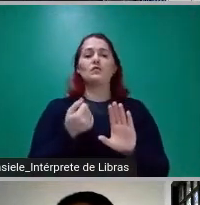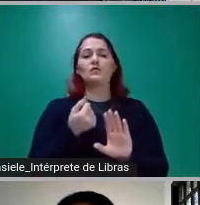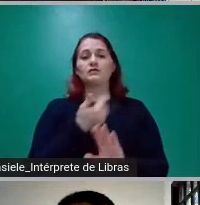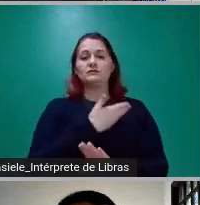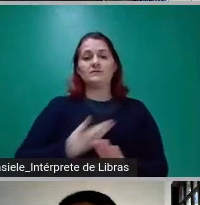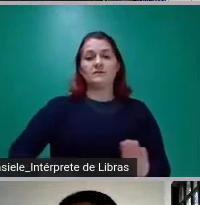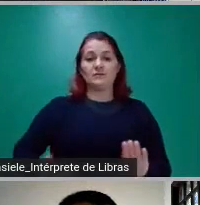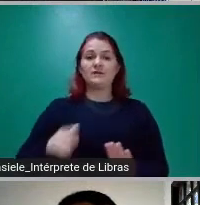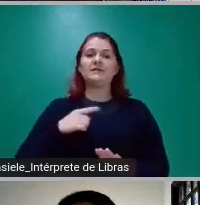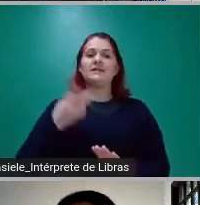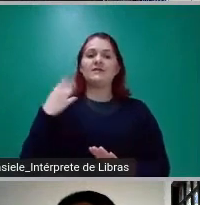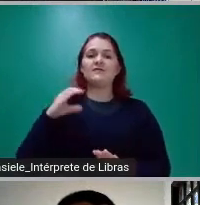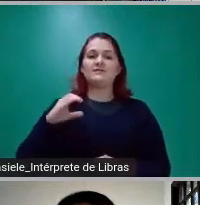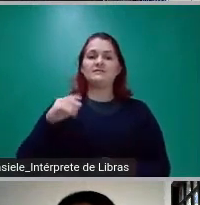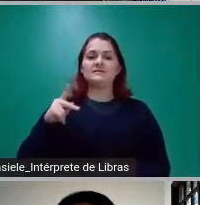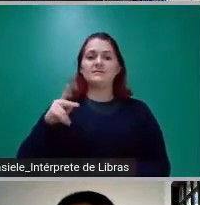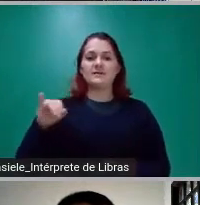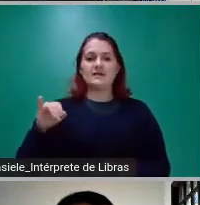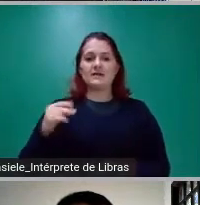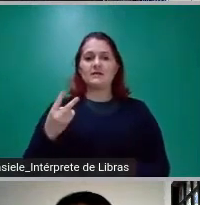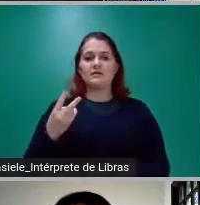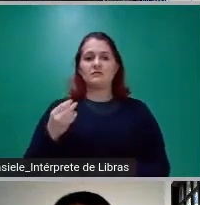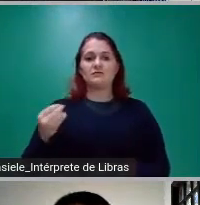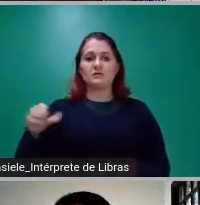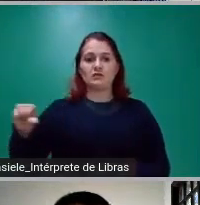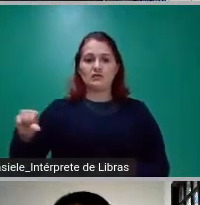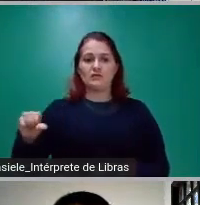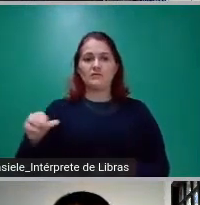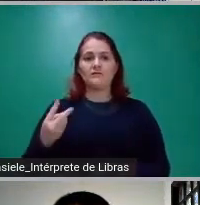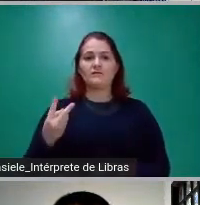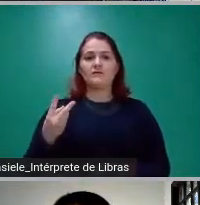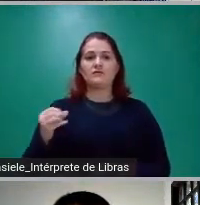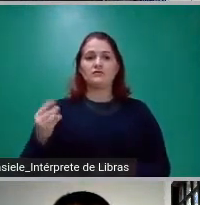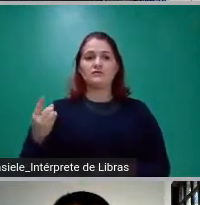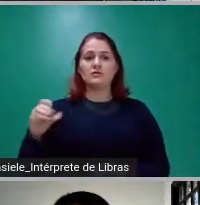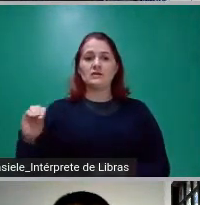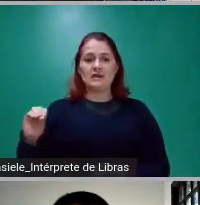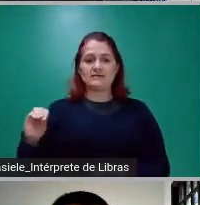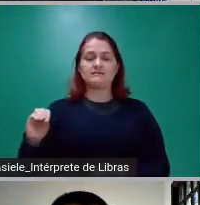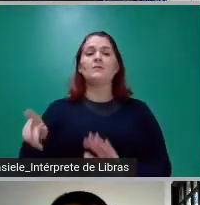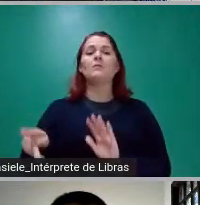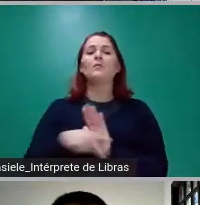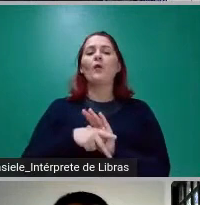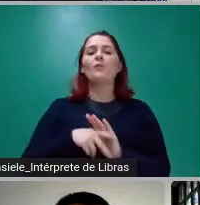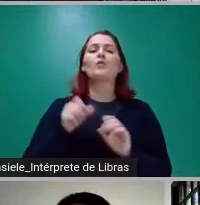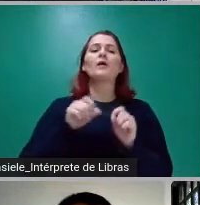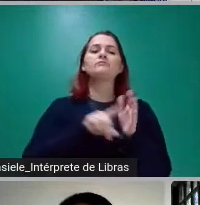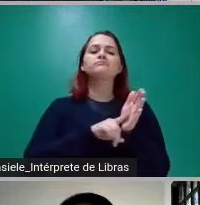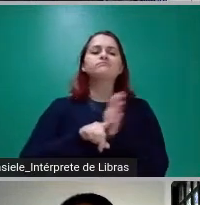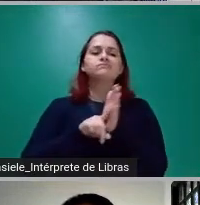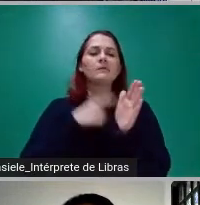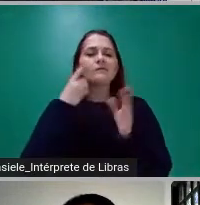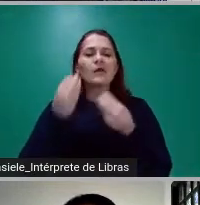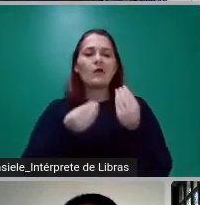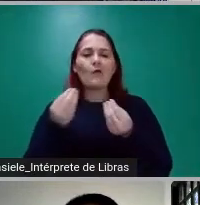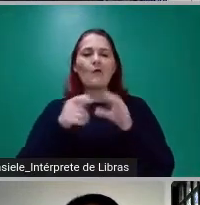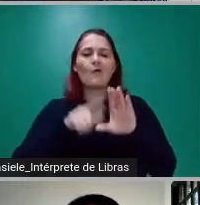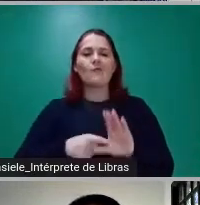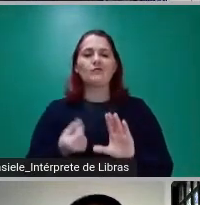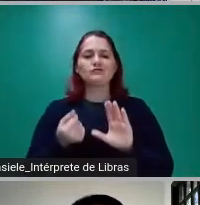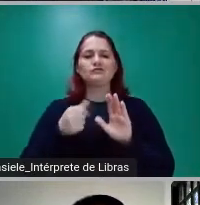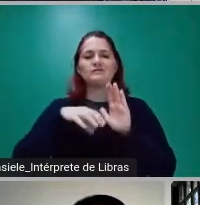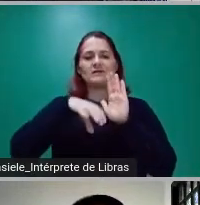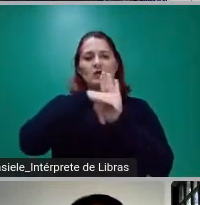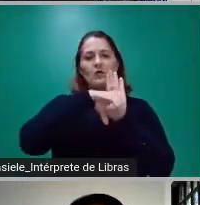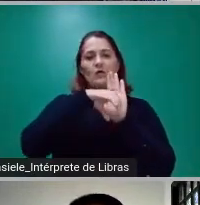de 2009 e 2010 para subsidiar a CPI da dívida no Congresso, a gente percebe que tivemos uma